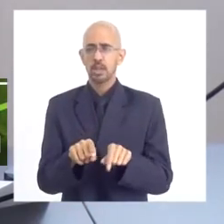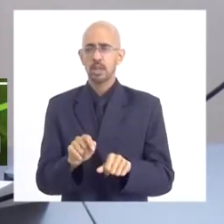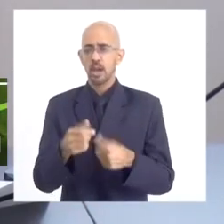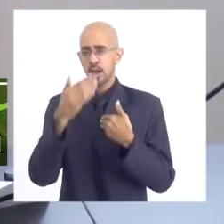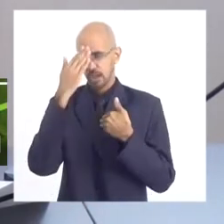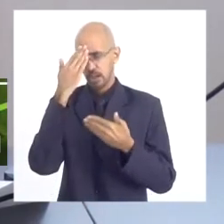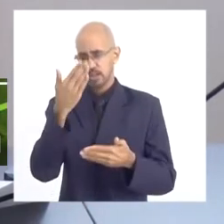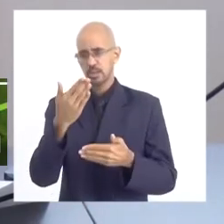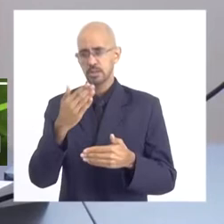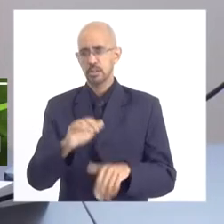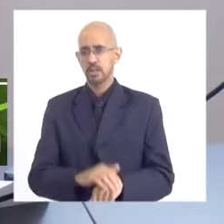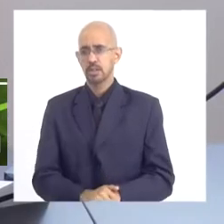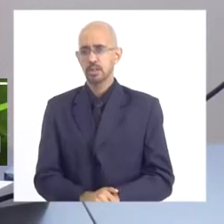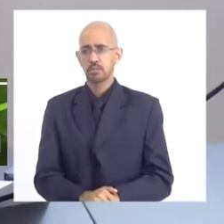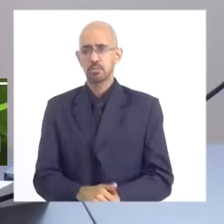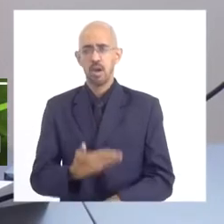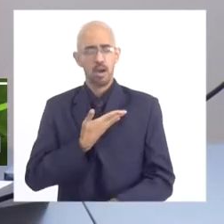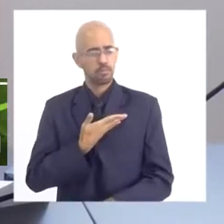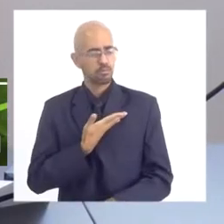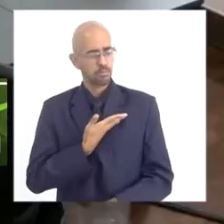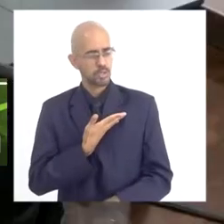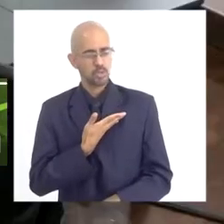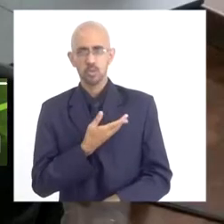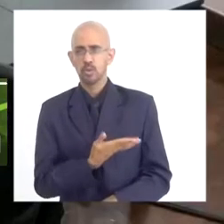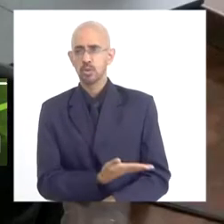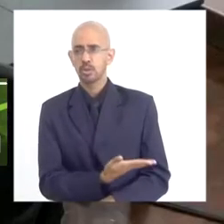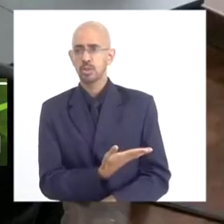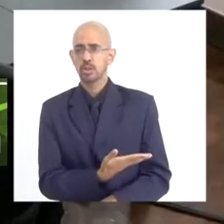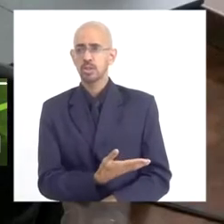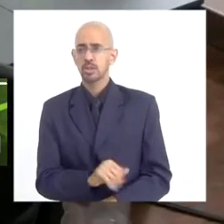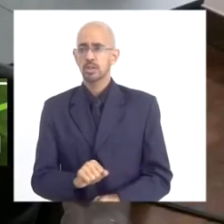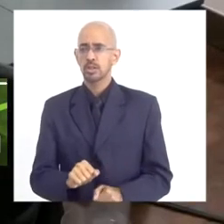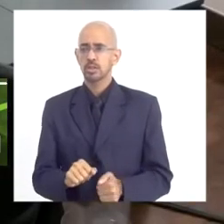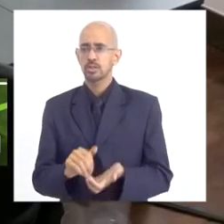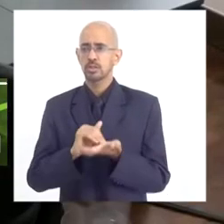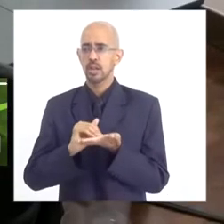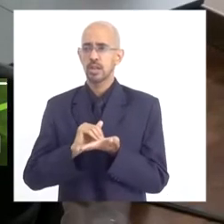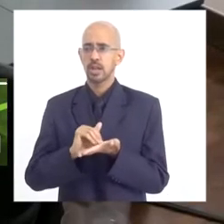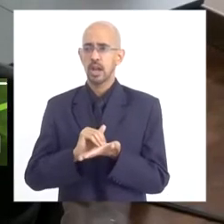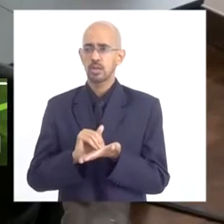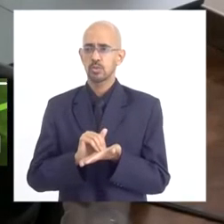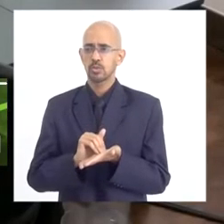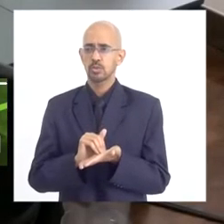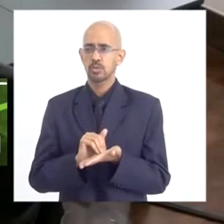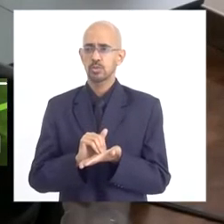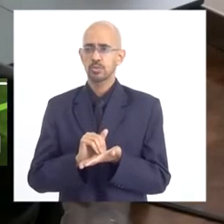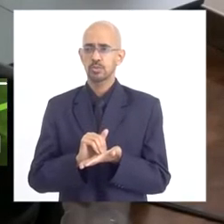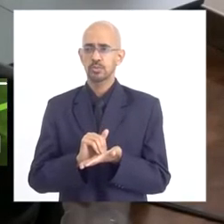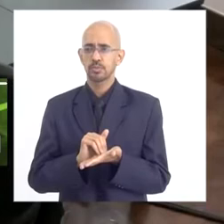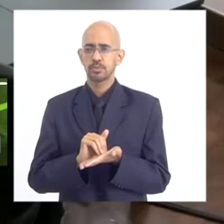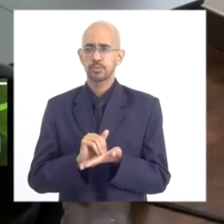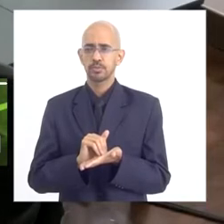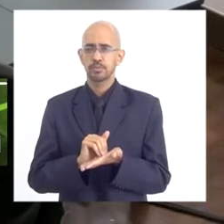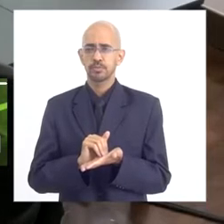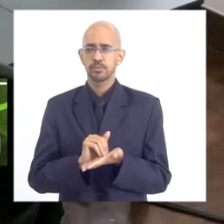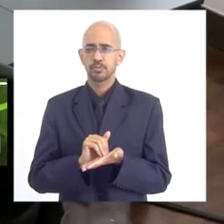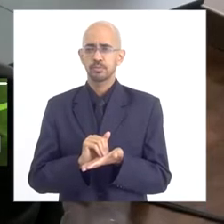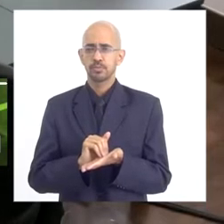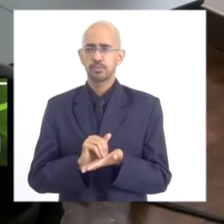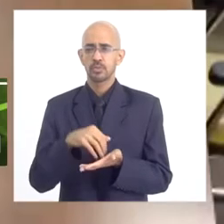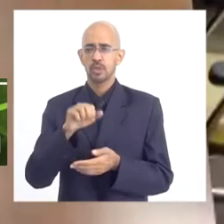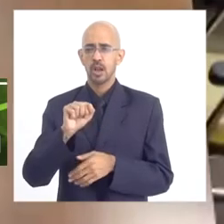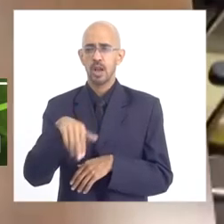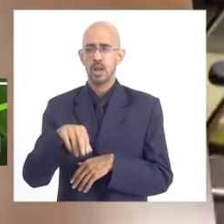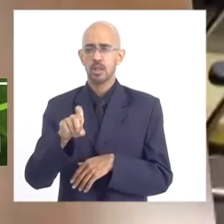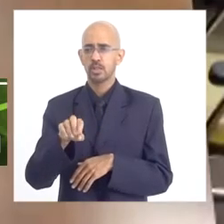o meu amigo e companheiro aqui de secretário, o querido Zamit, o